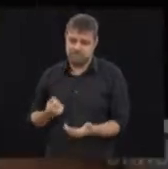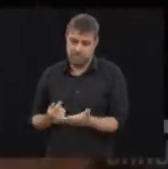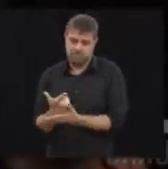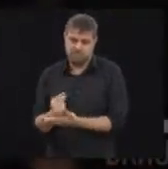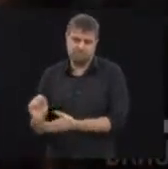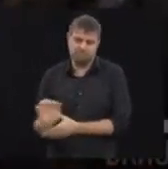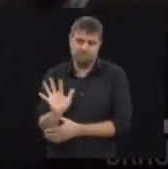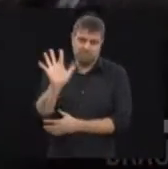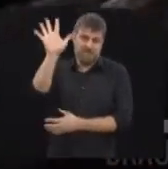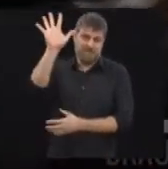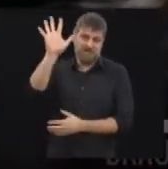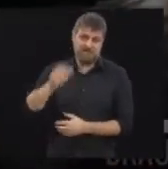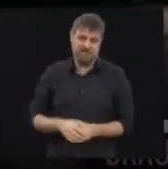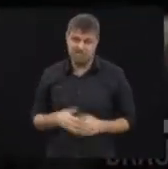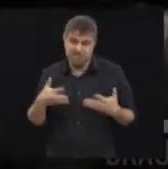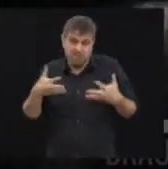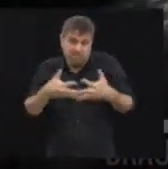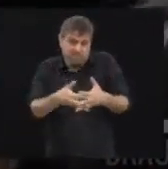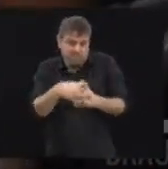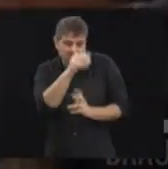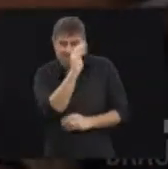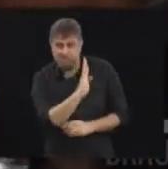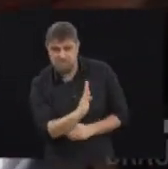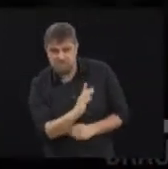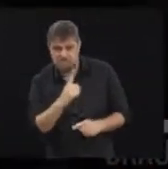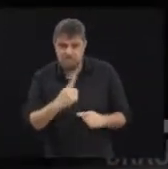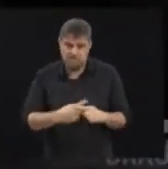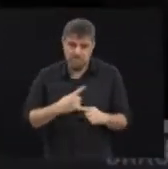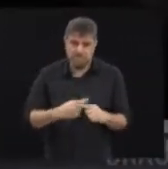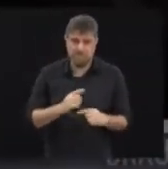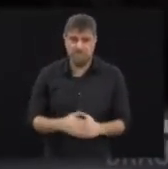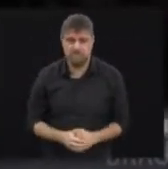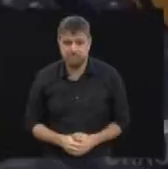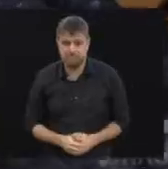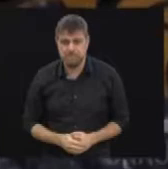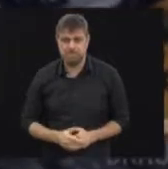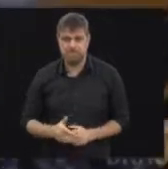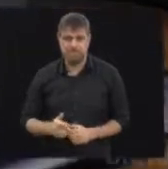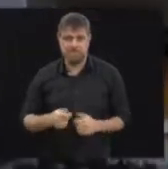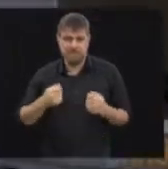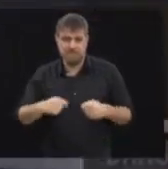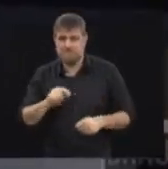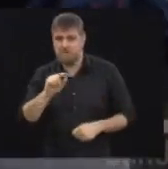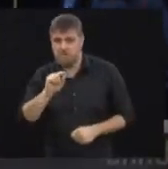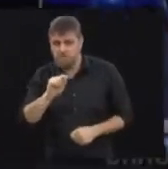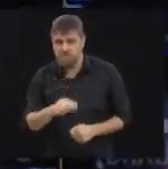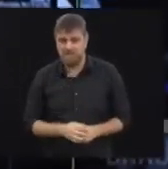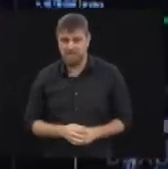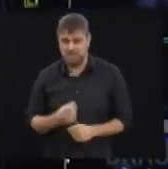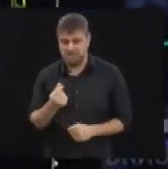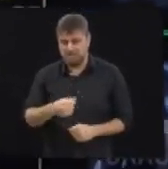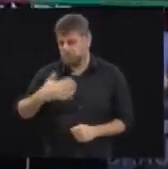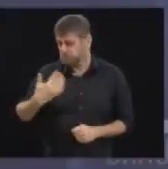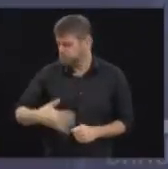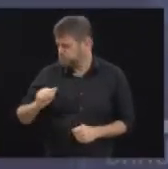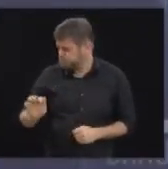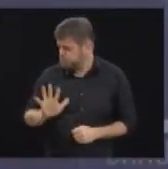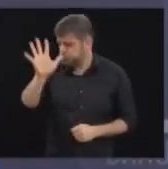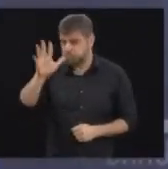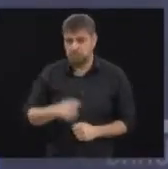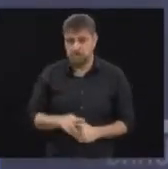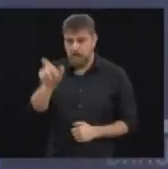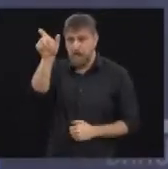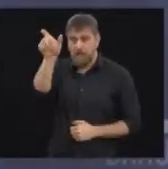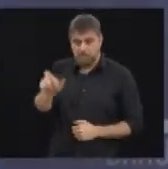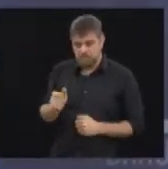tem. É muito complicado aqui no Brasil, né? Porque você tem que... o custo é alto. Para